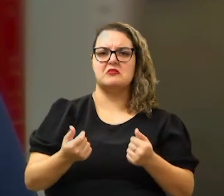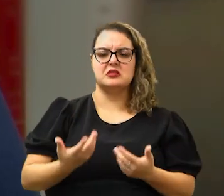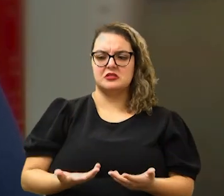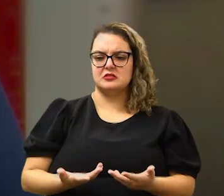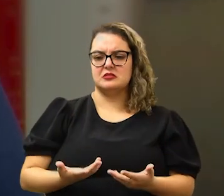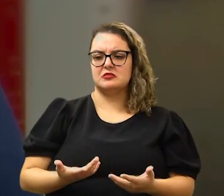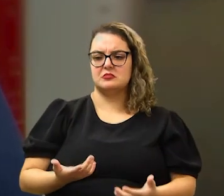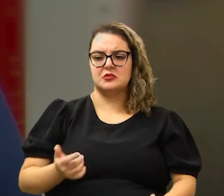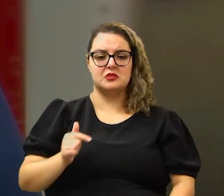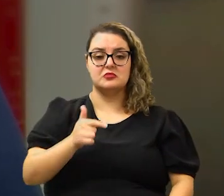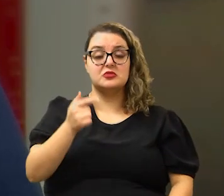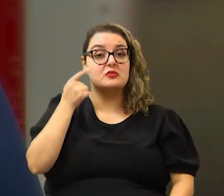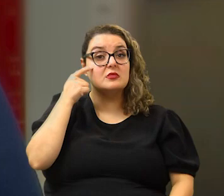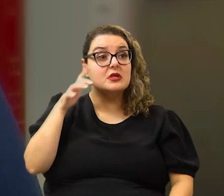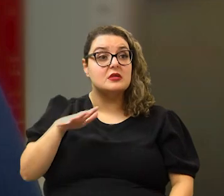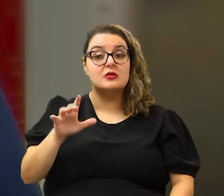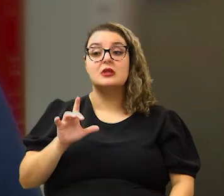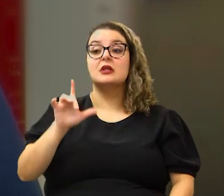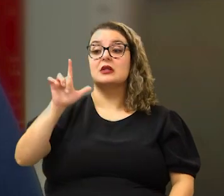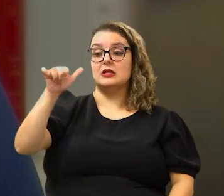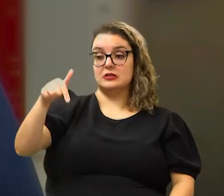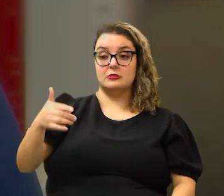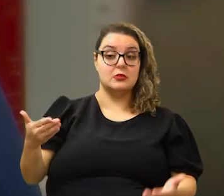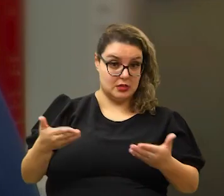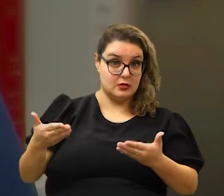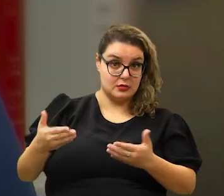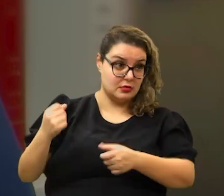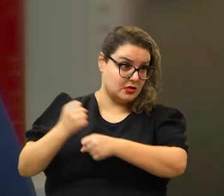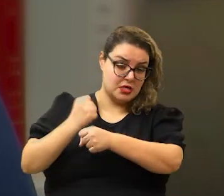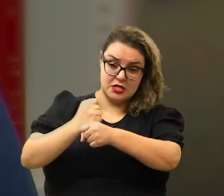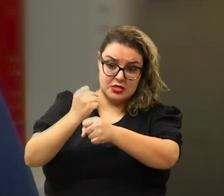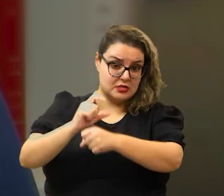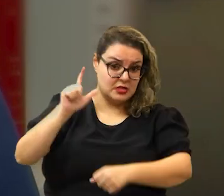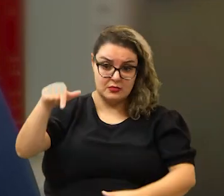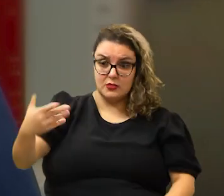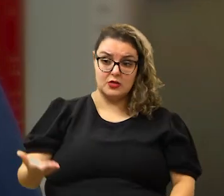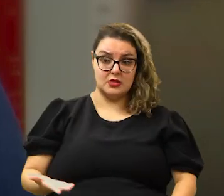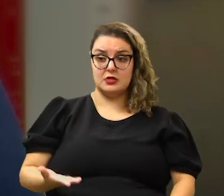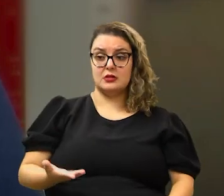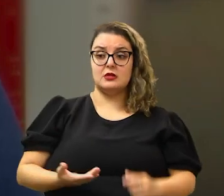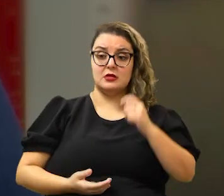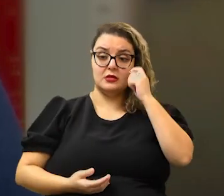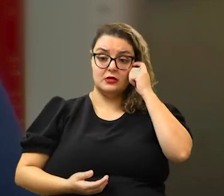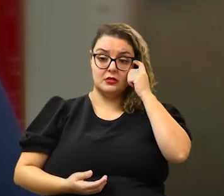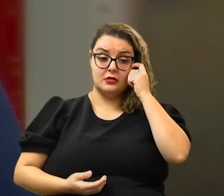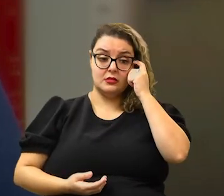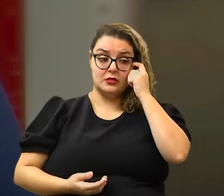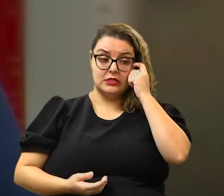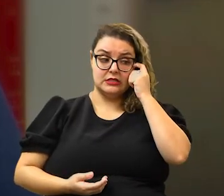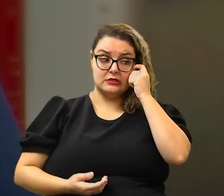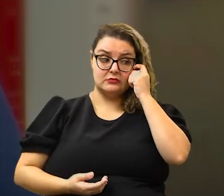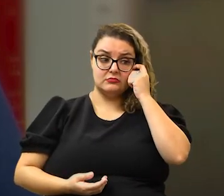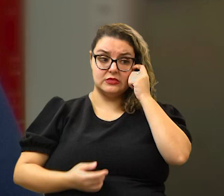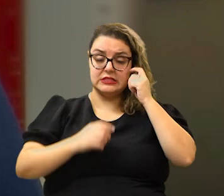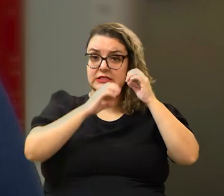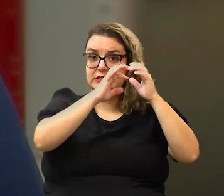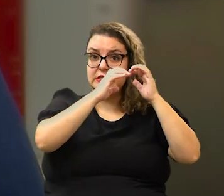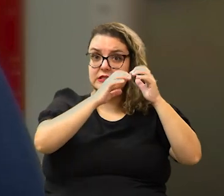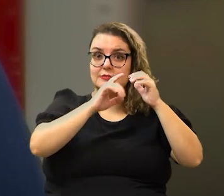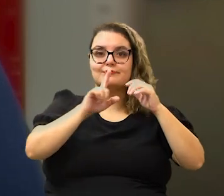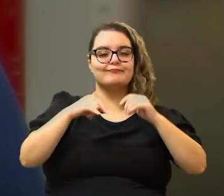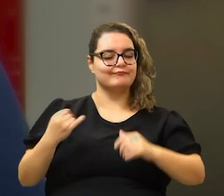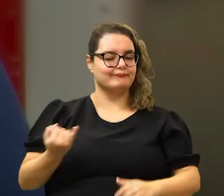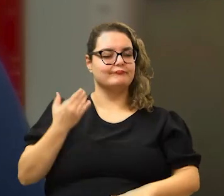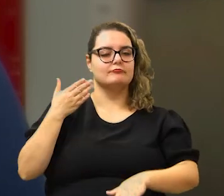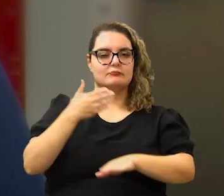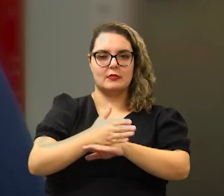muito atenta às necessidades da cidade, como a gente vinha dizendo, né? Desde o século XIX eles vinham, pediam, falavam, olha, estou